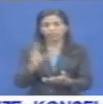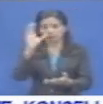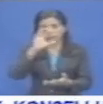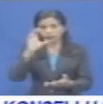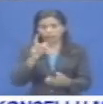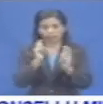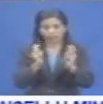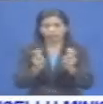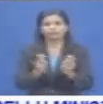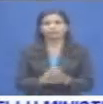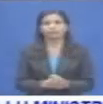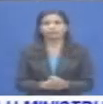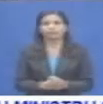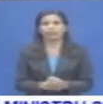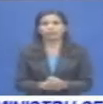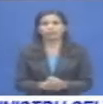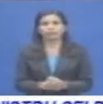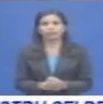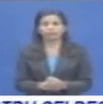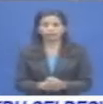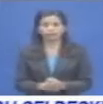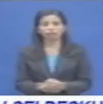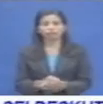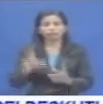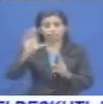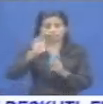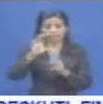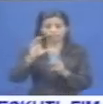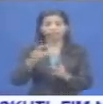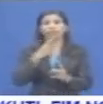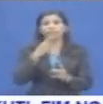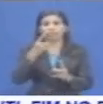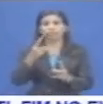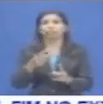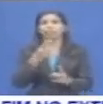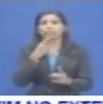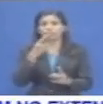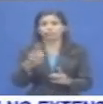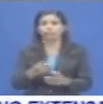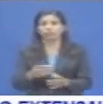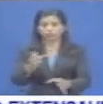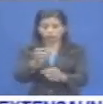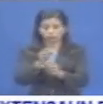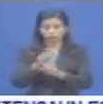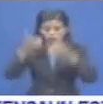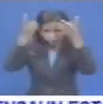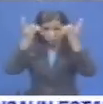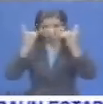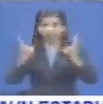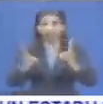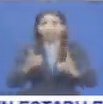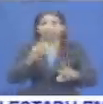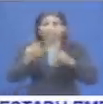teste. Chefe de Departamento Abastecimento Água Dili afirma foi uma decisão rode